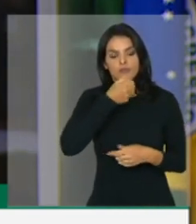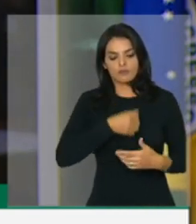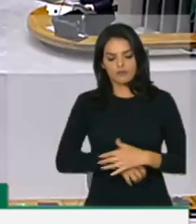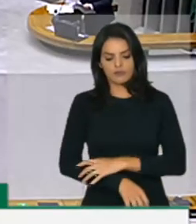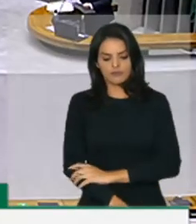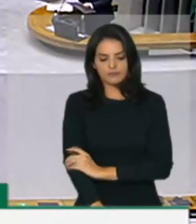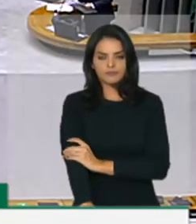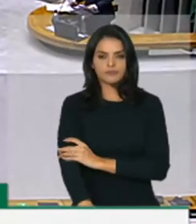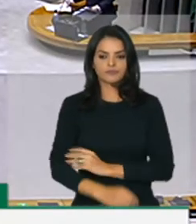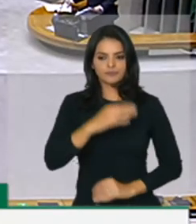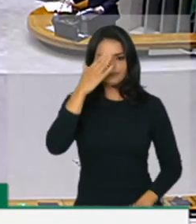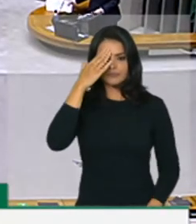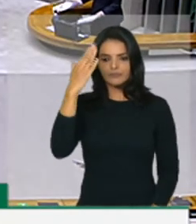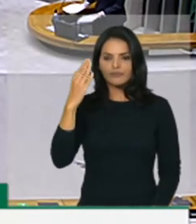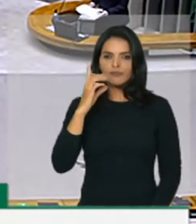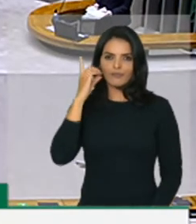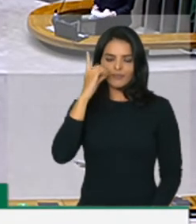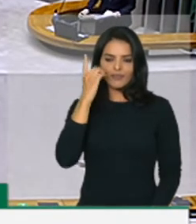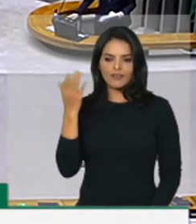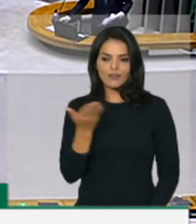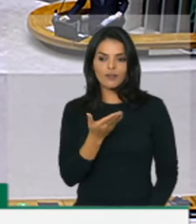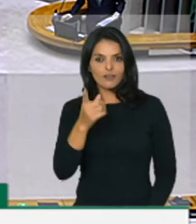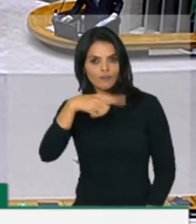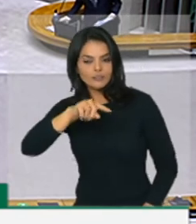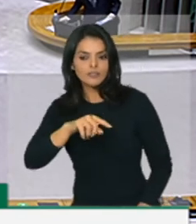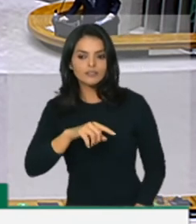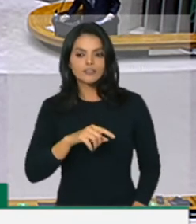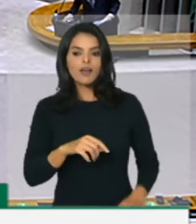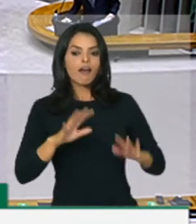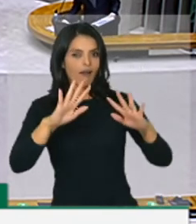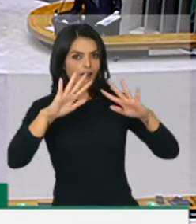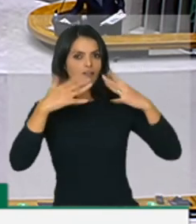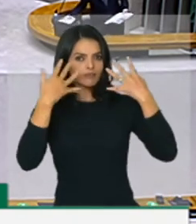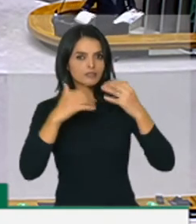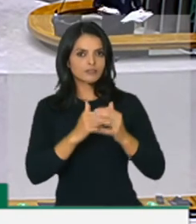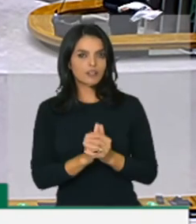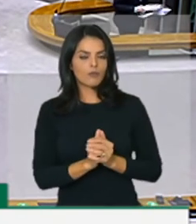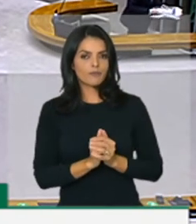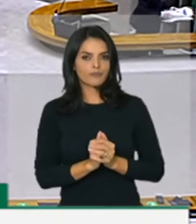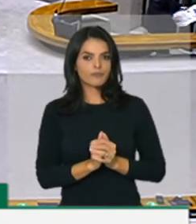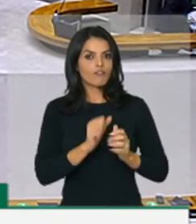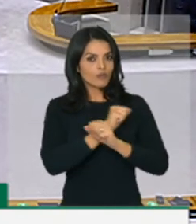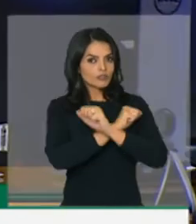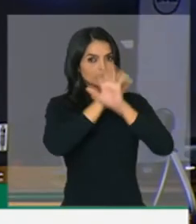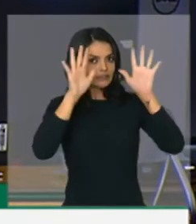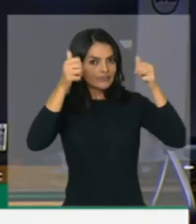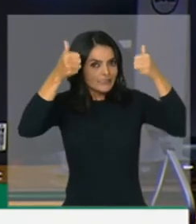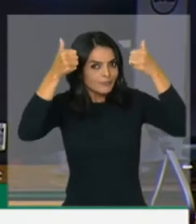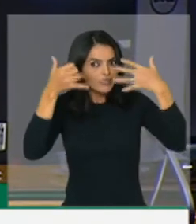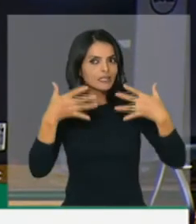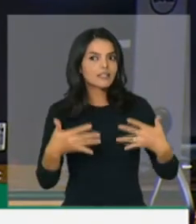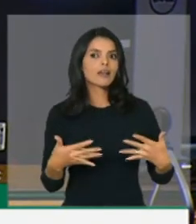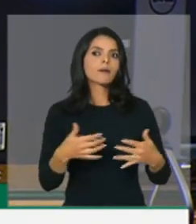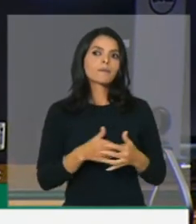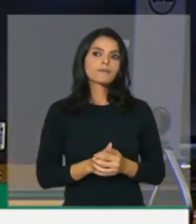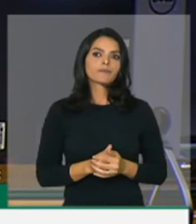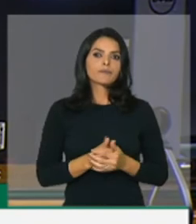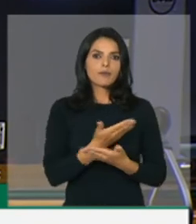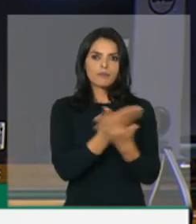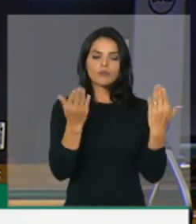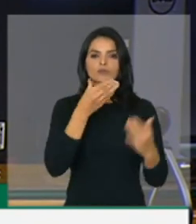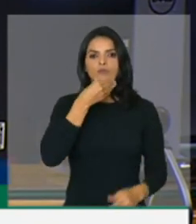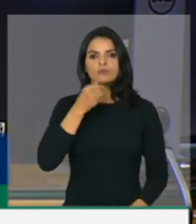Muito obrigado, deputado. Peço atenção ao plenário para os seguintes esclarecimentos e a todos os